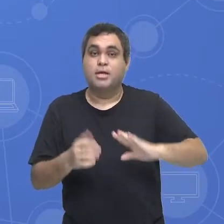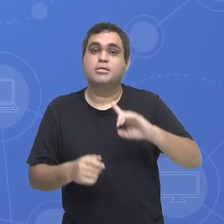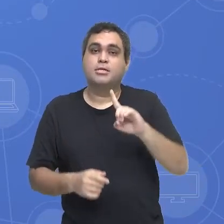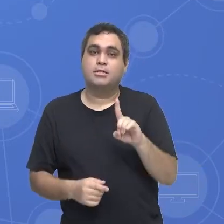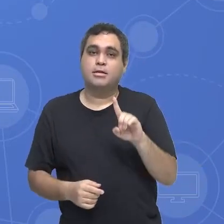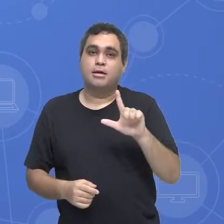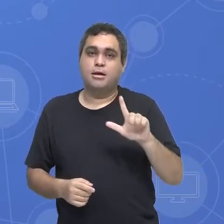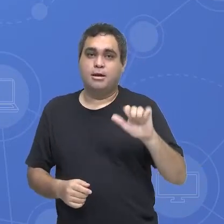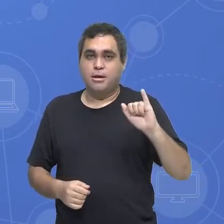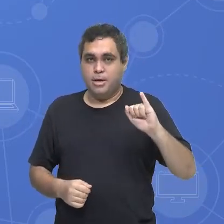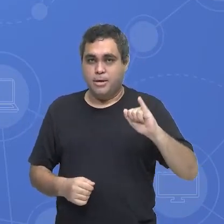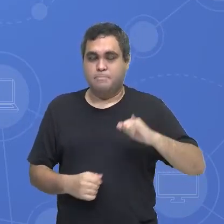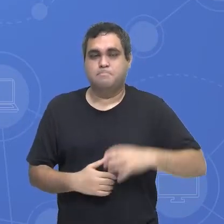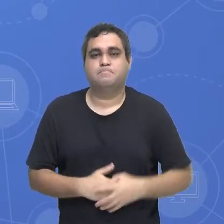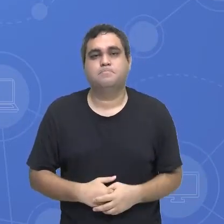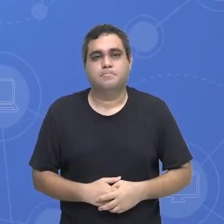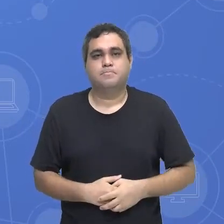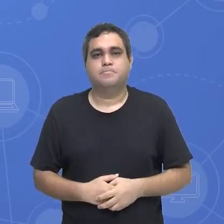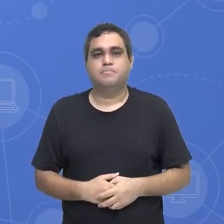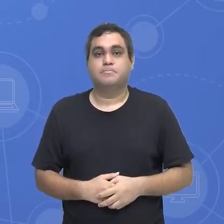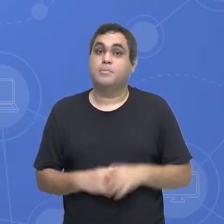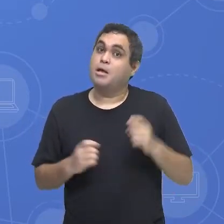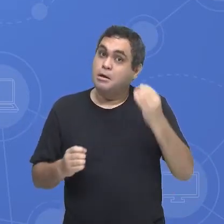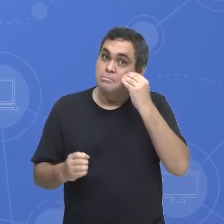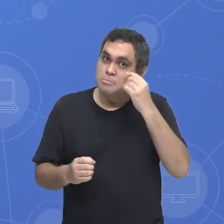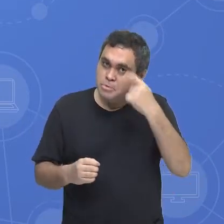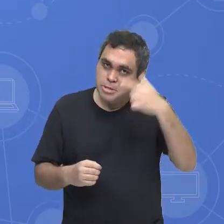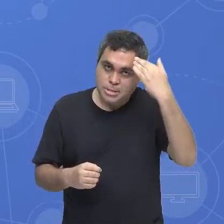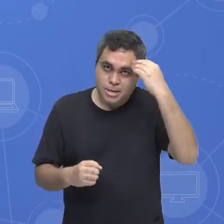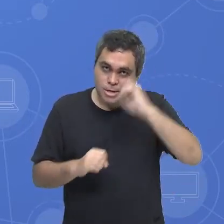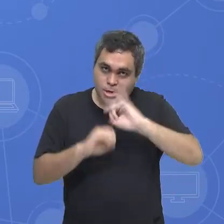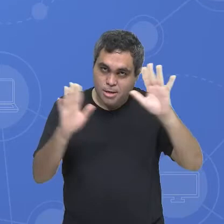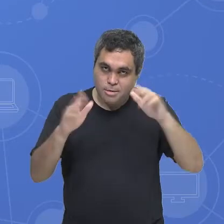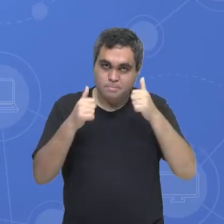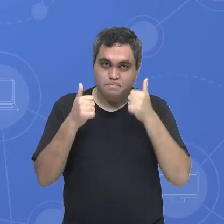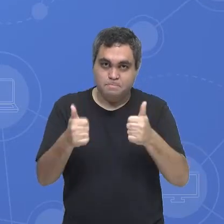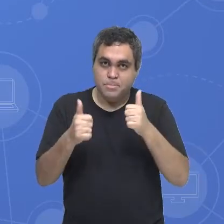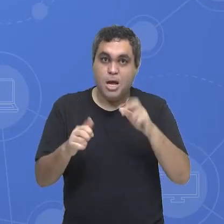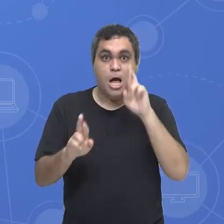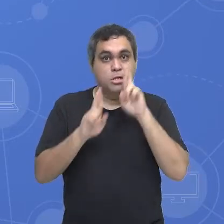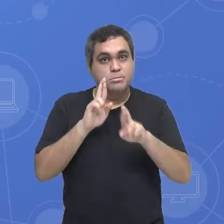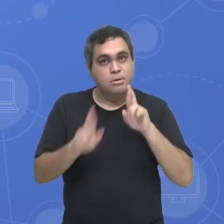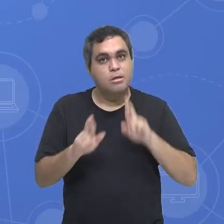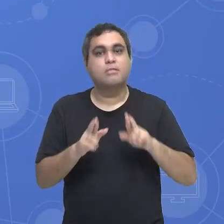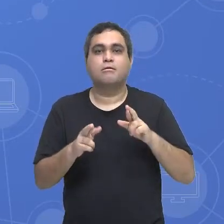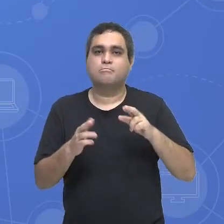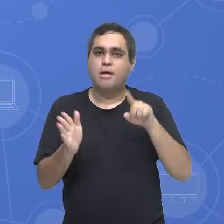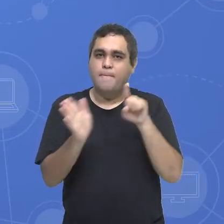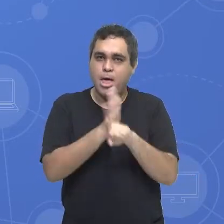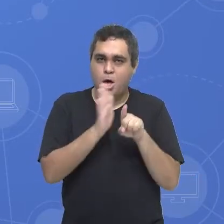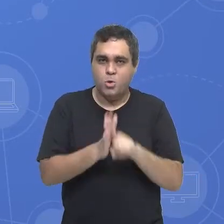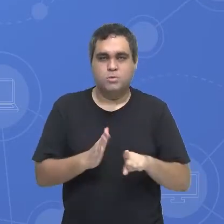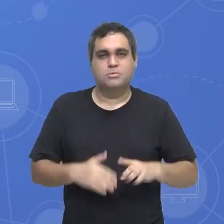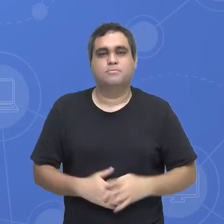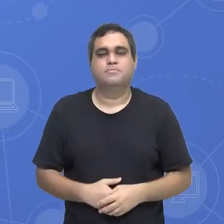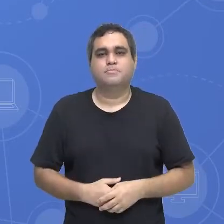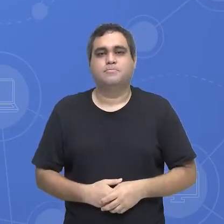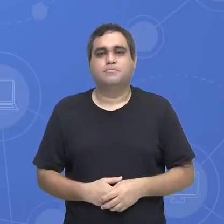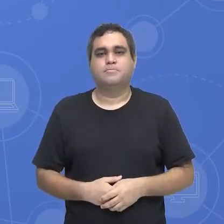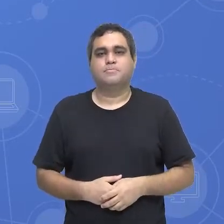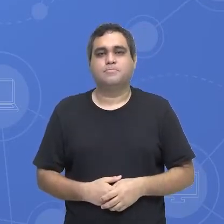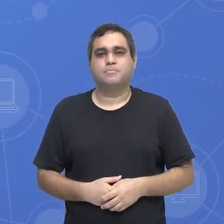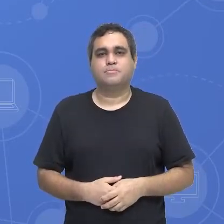dinâmica local interativa, tá bom? Quero ver se vocês conseguiram acompanhar, respondendo aí as nossas perguntas, tá